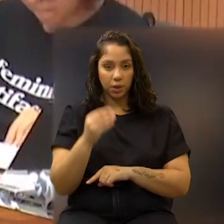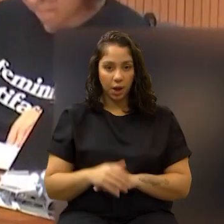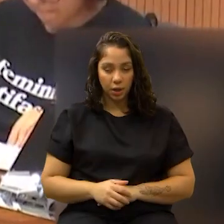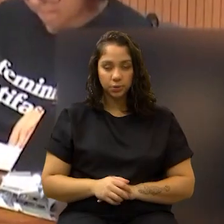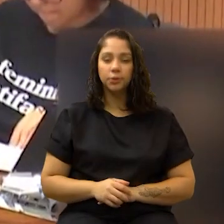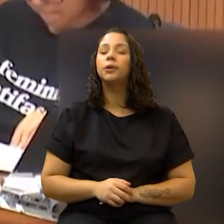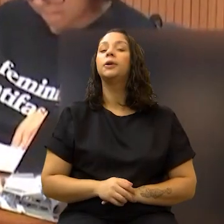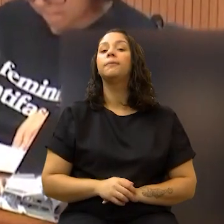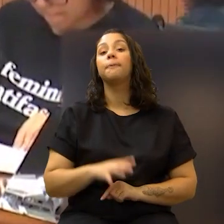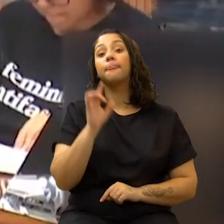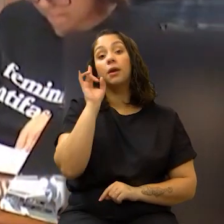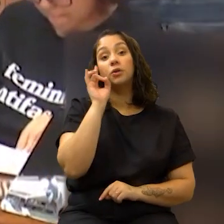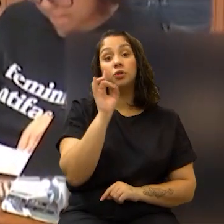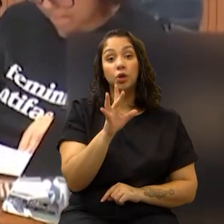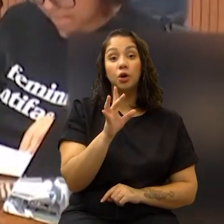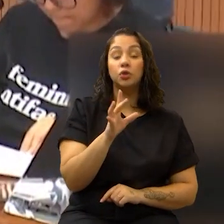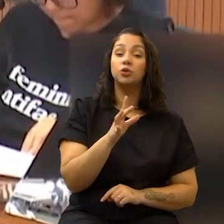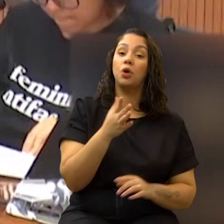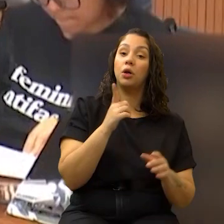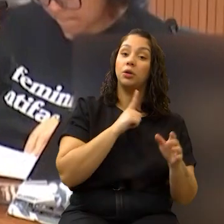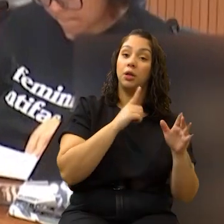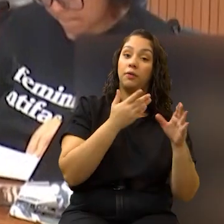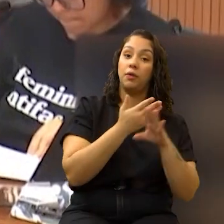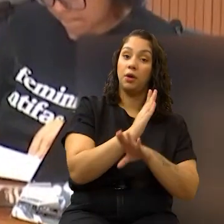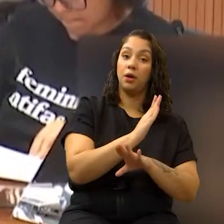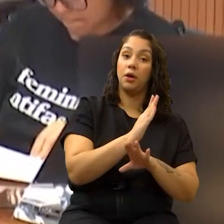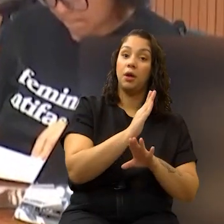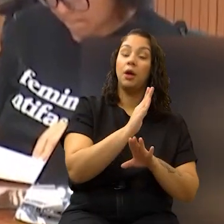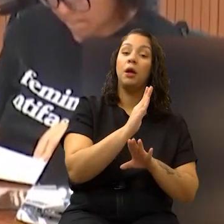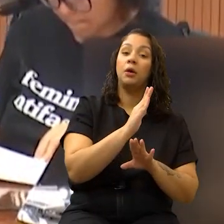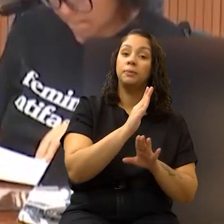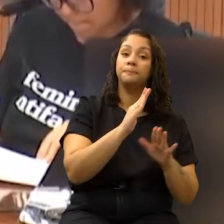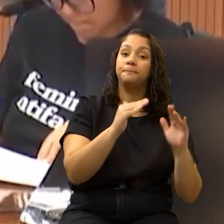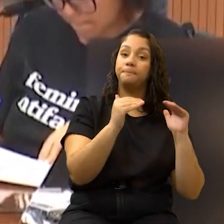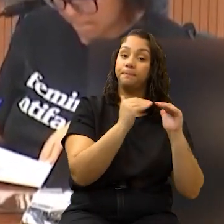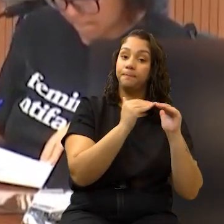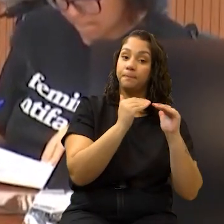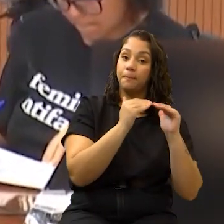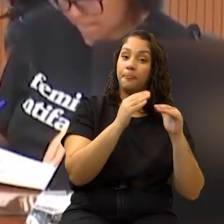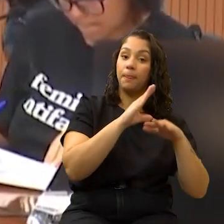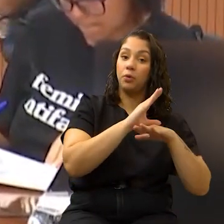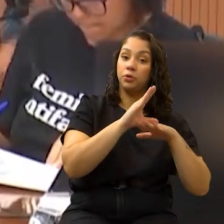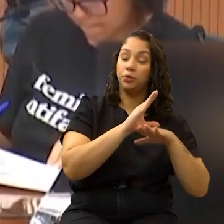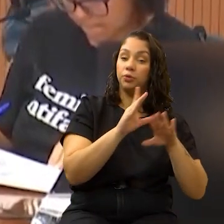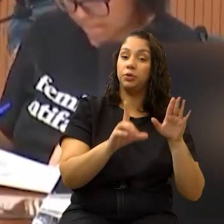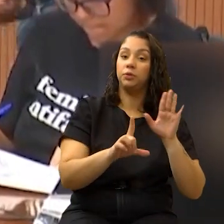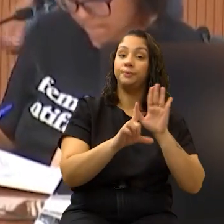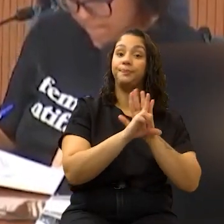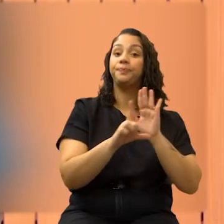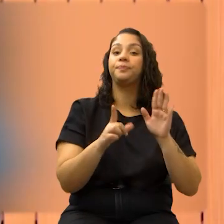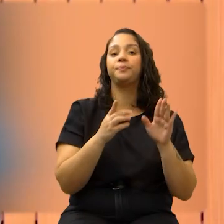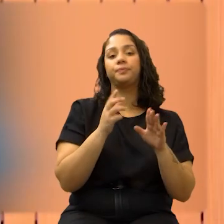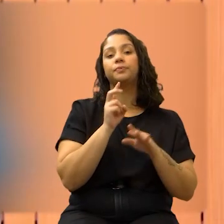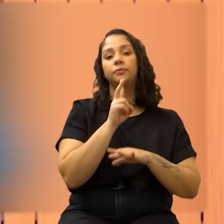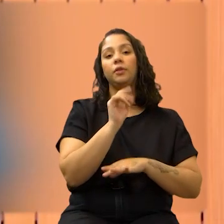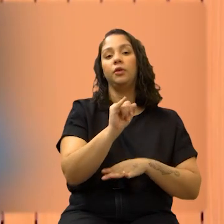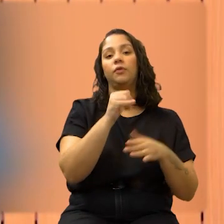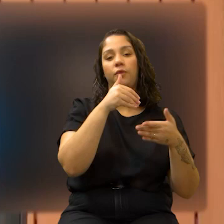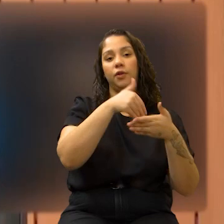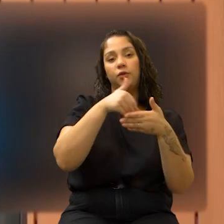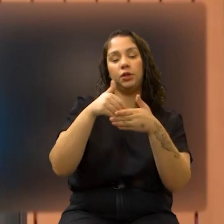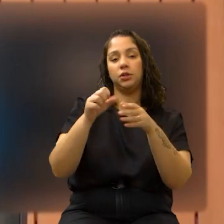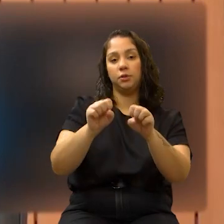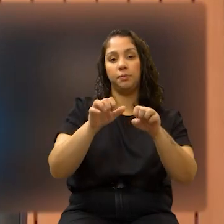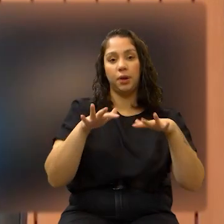numa próxima oportunidade. Apenas os que receberam parecer favorável da Comissão de Legalidade seguem